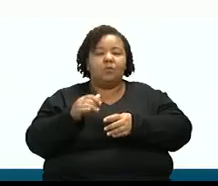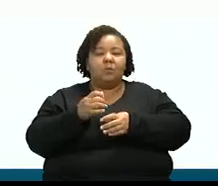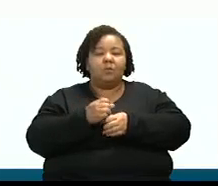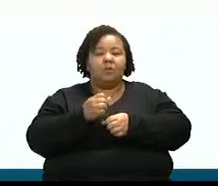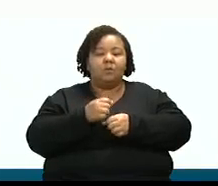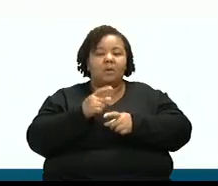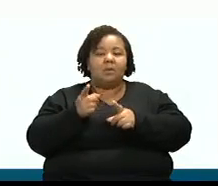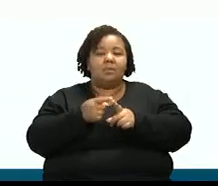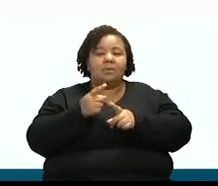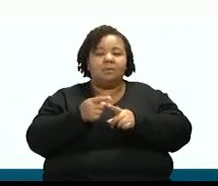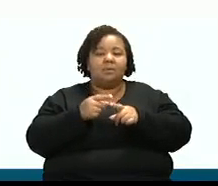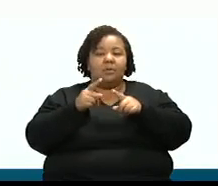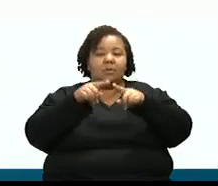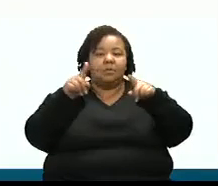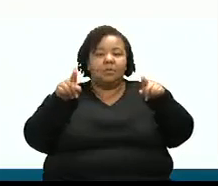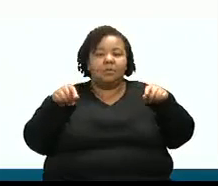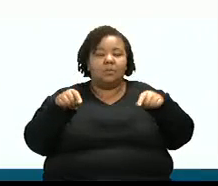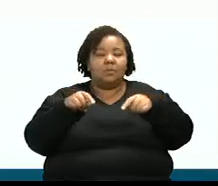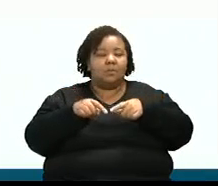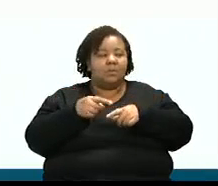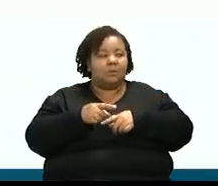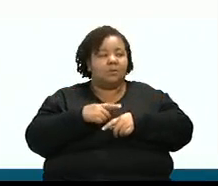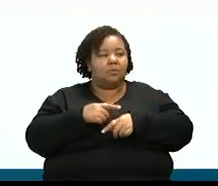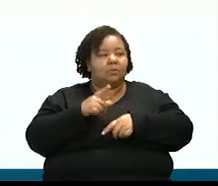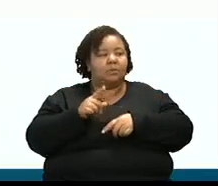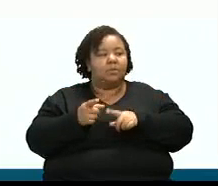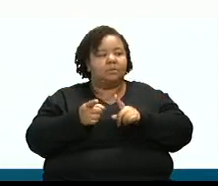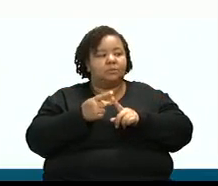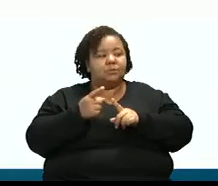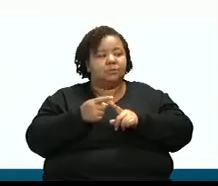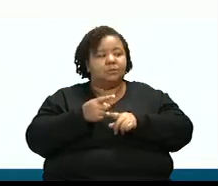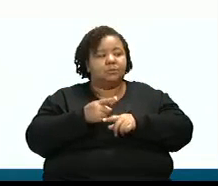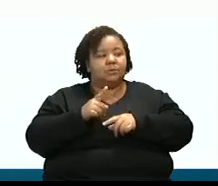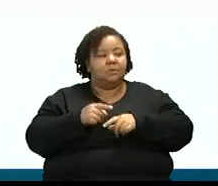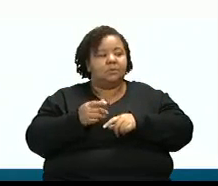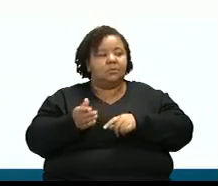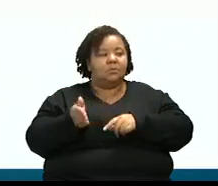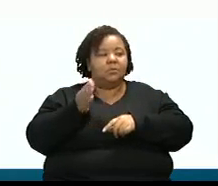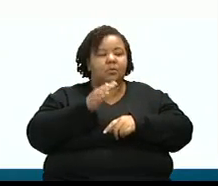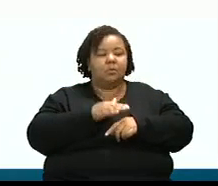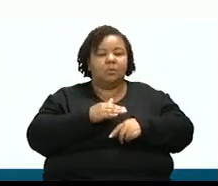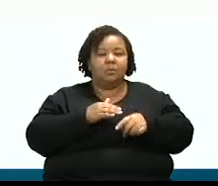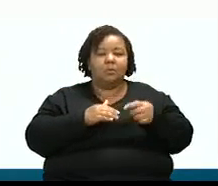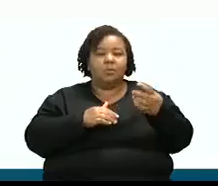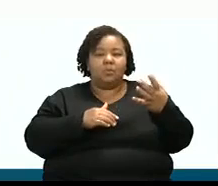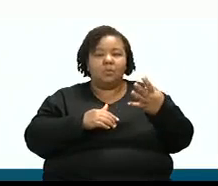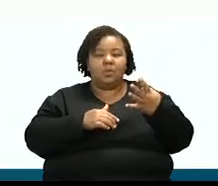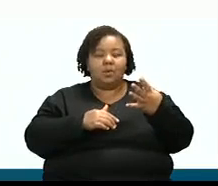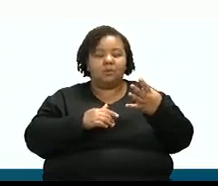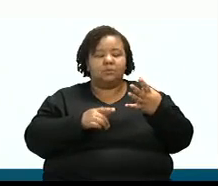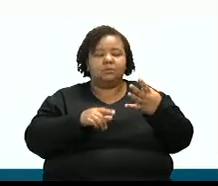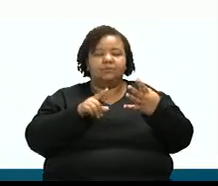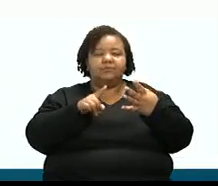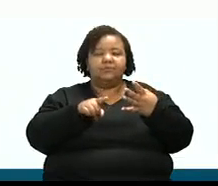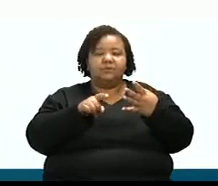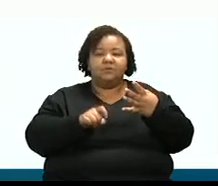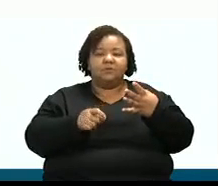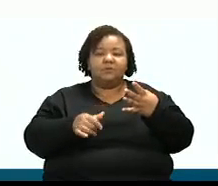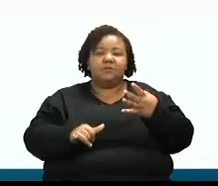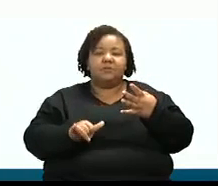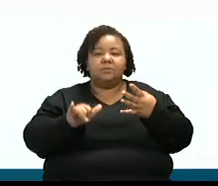primeiro quadrado. Então, temos o primeiro quadrado com o lado 4. Tanto x quanto